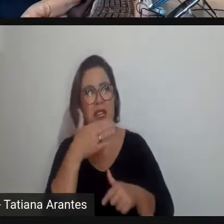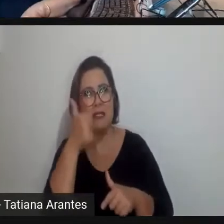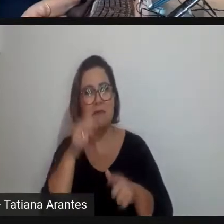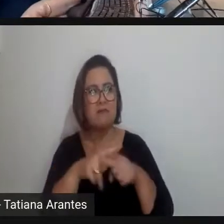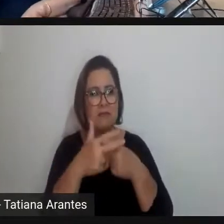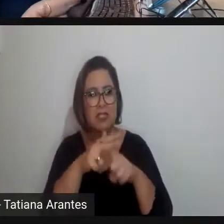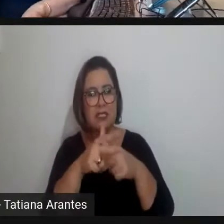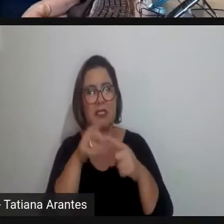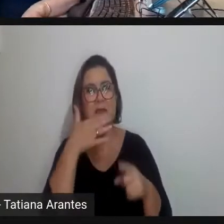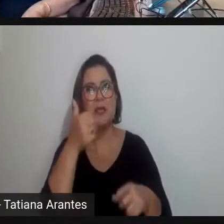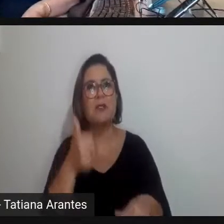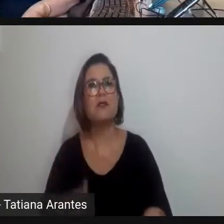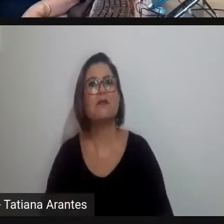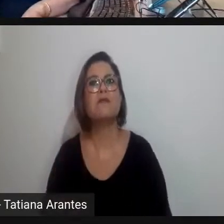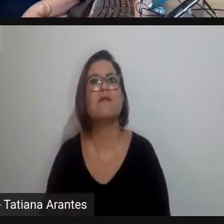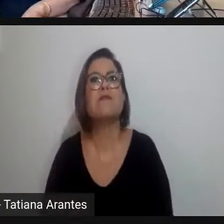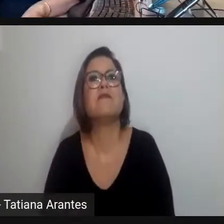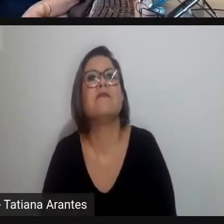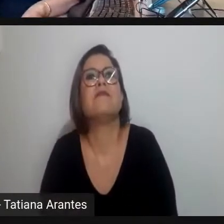Esse melhorou agora o áudio.